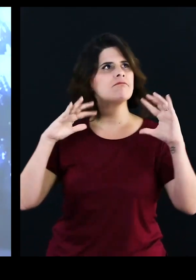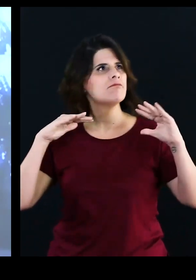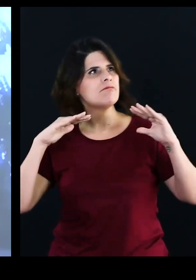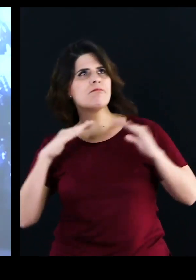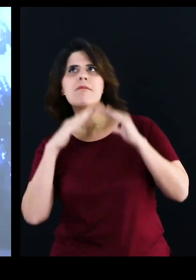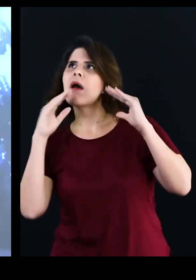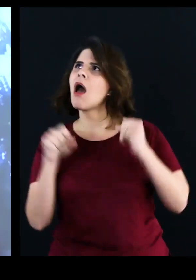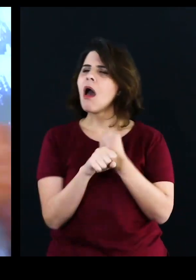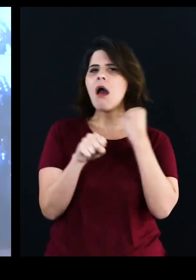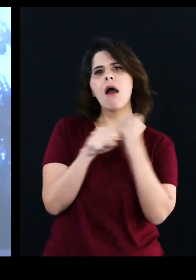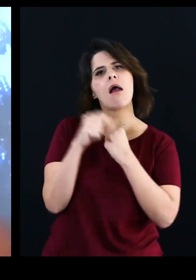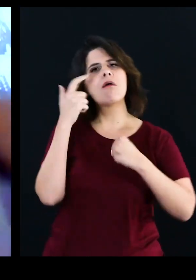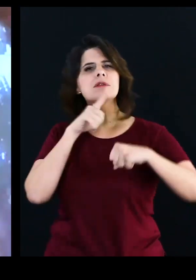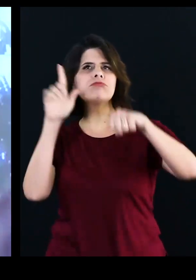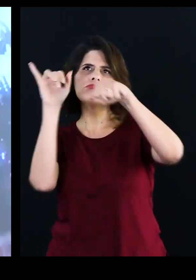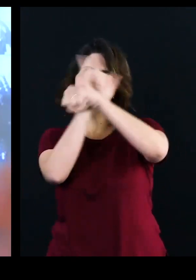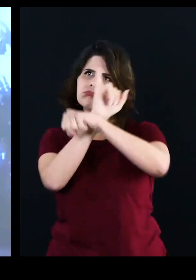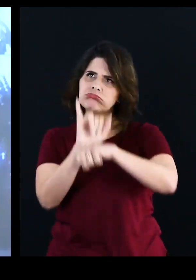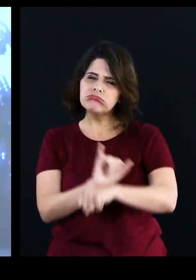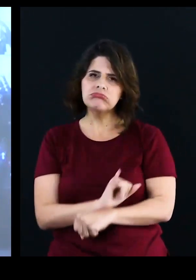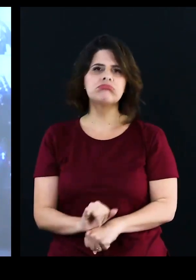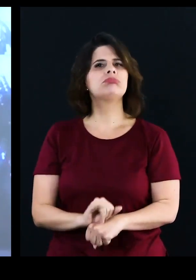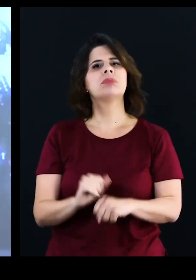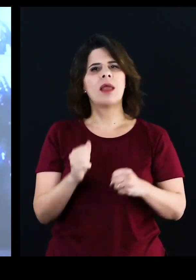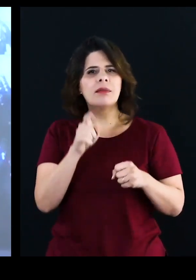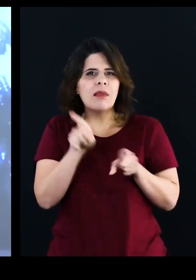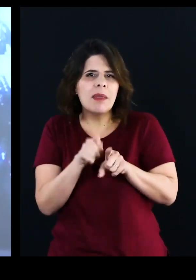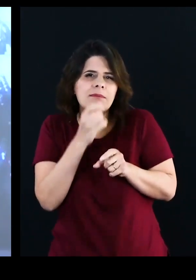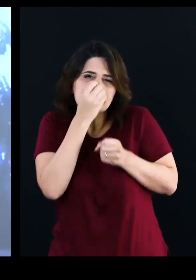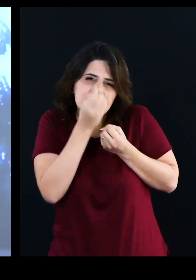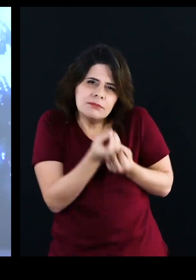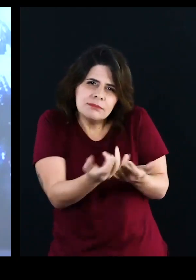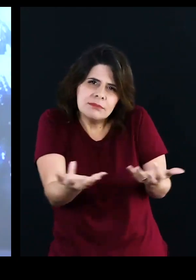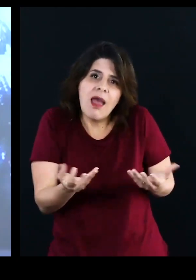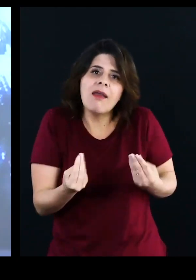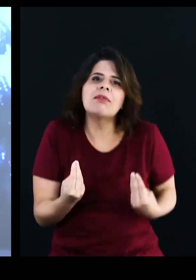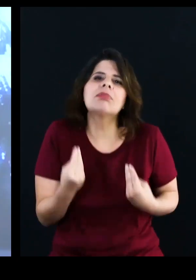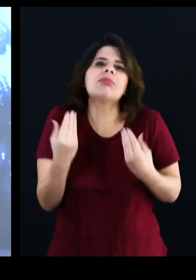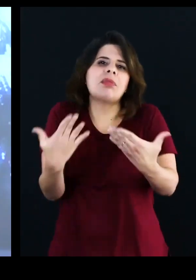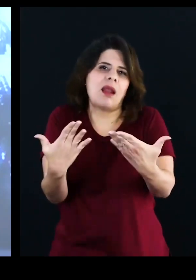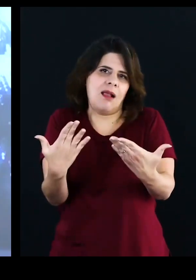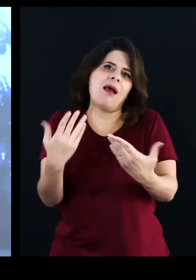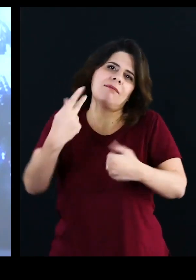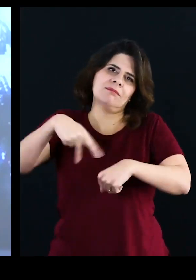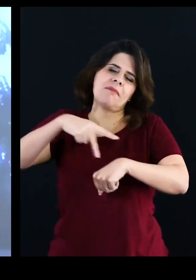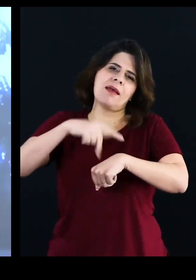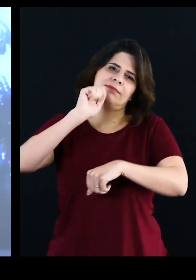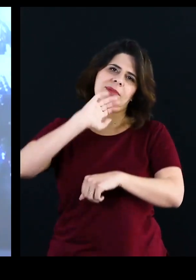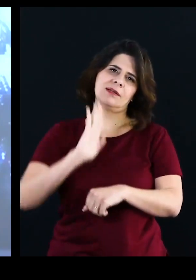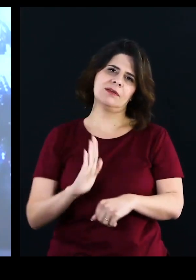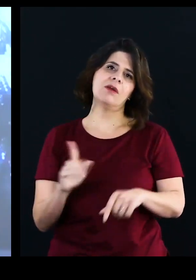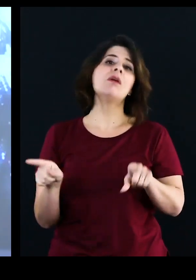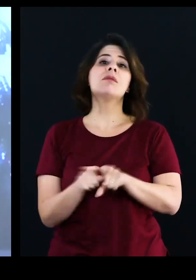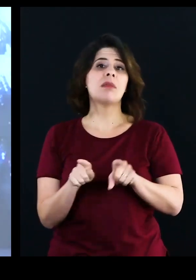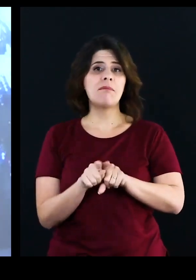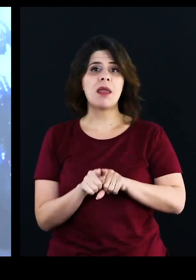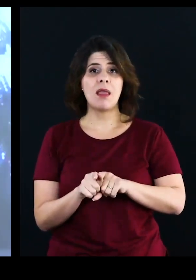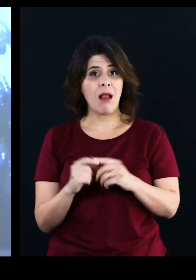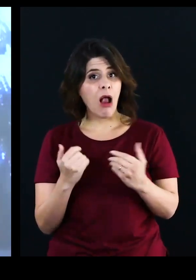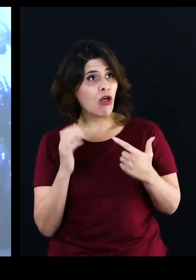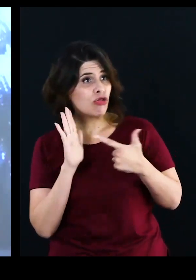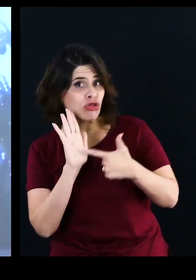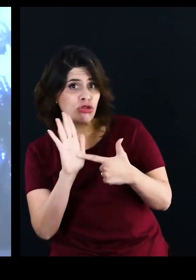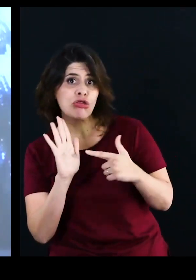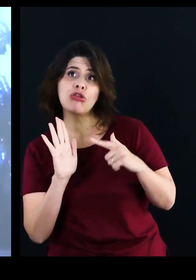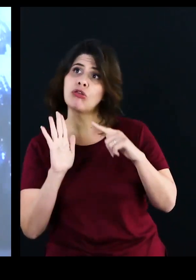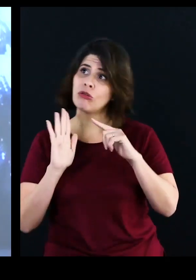data emblemática para o país, e um pouco mais à frente, com mais uns 2 anos, entregar o museu operando. Esse é o cronograma de